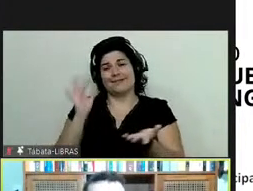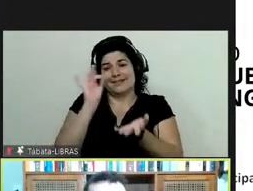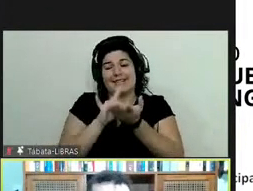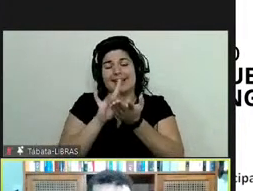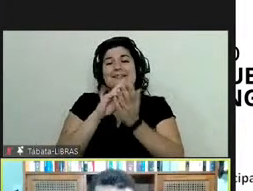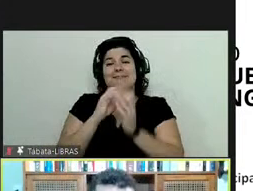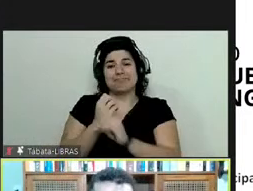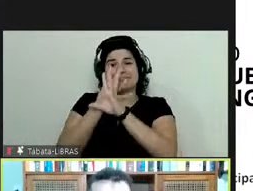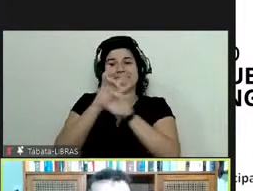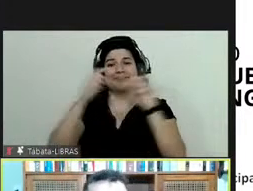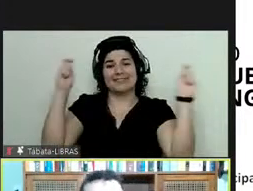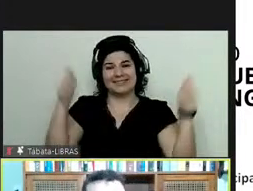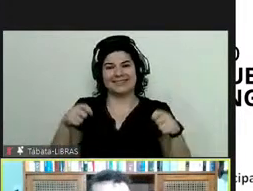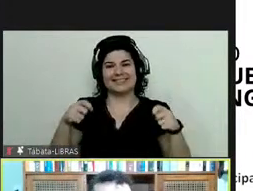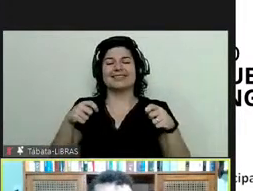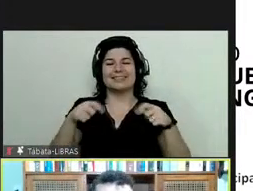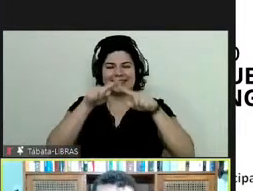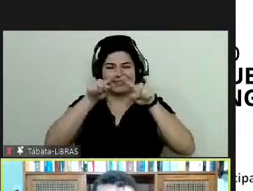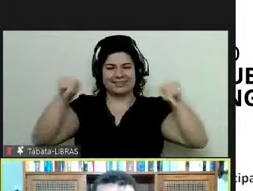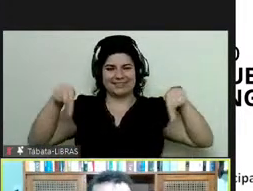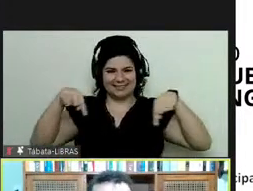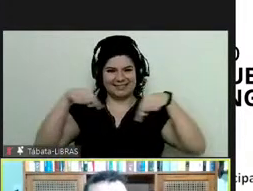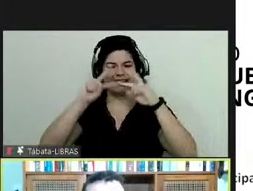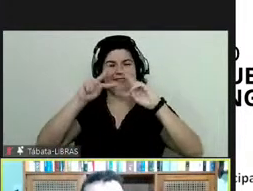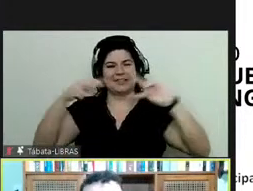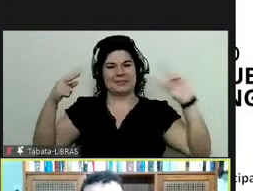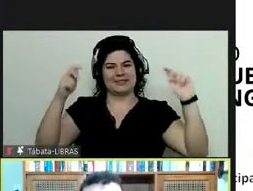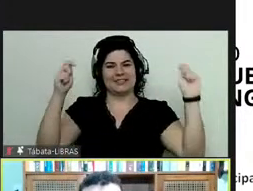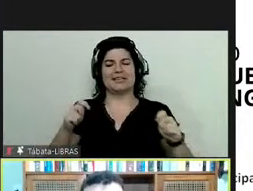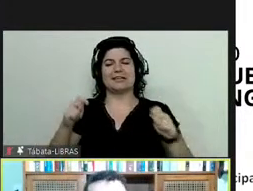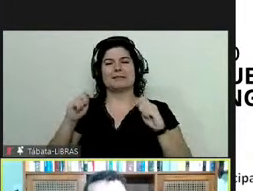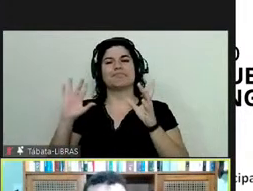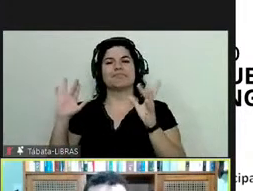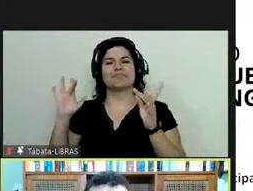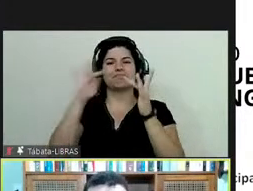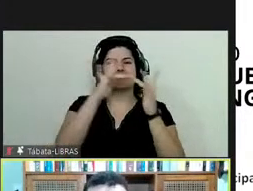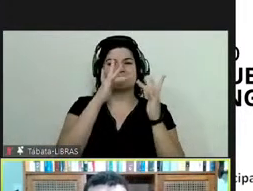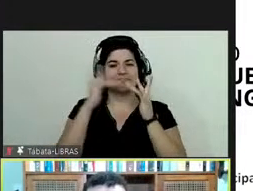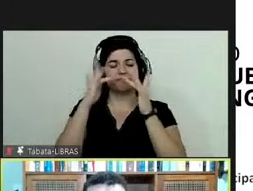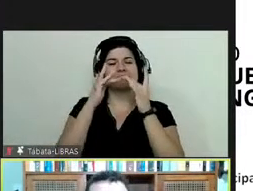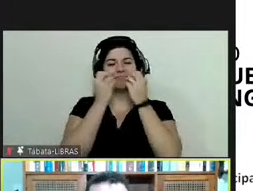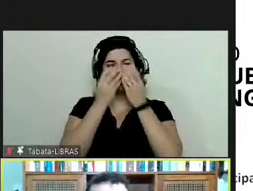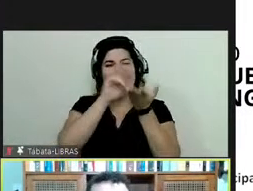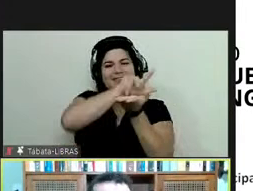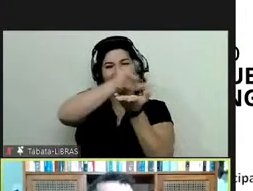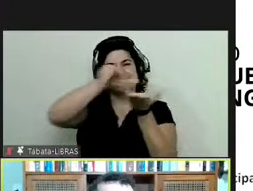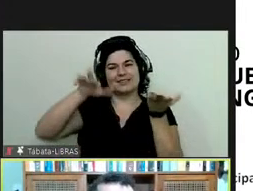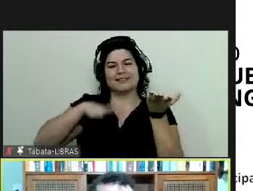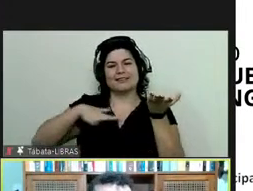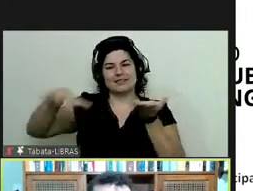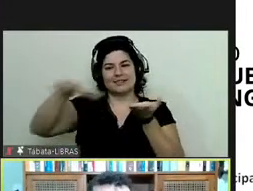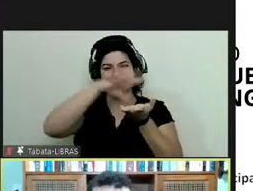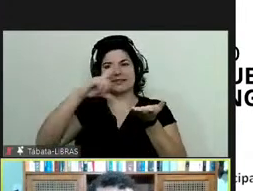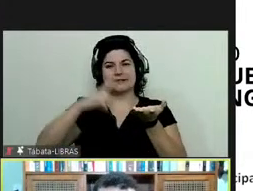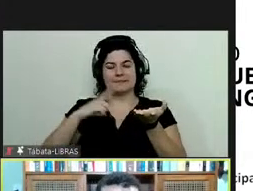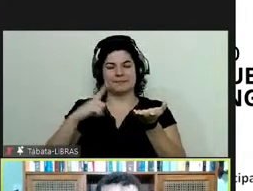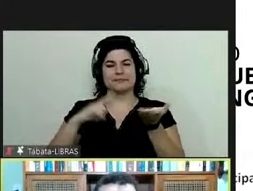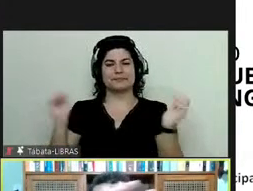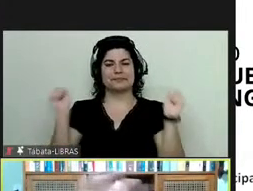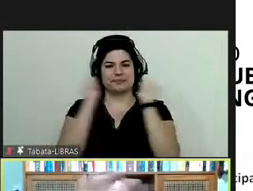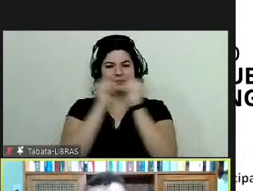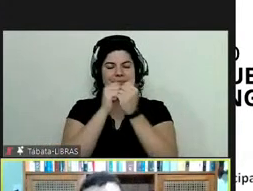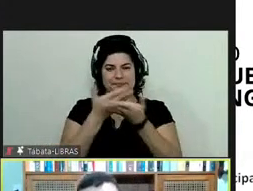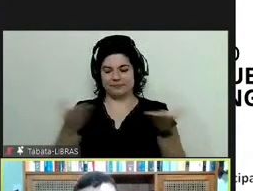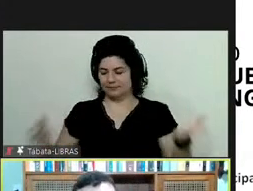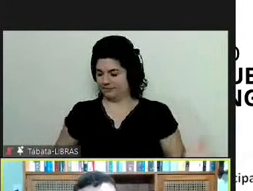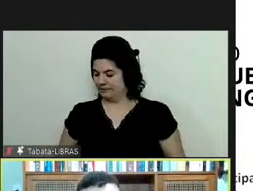vamos reunir num ambiente virtual fico muito feliz com isso gente um abraço para todo mundo aí e que bom toda essa diversidade Regional acima de tudo aqui com a gente